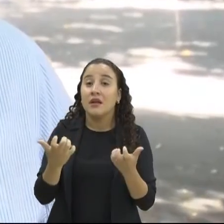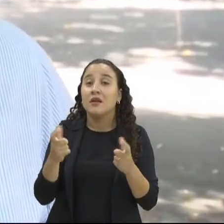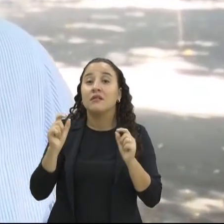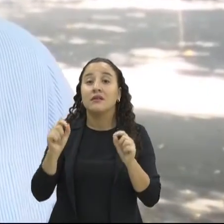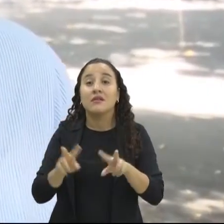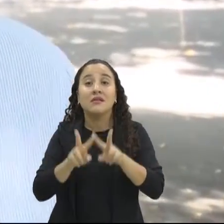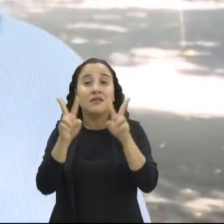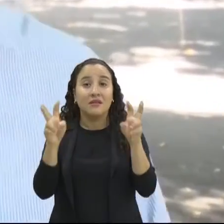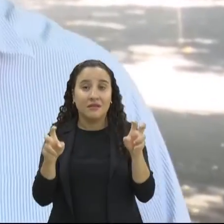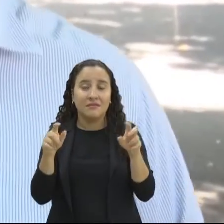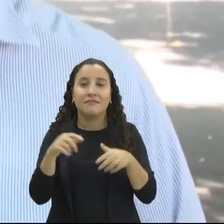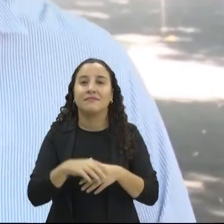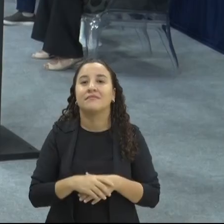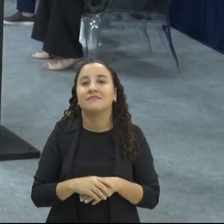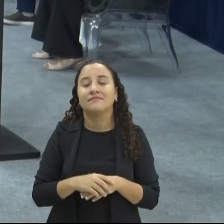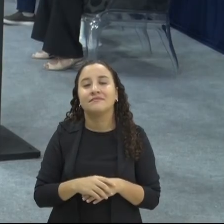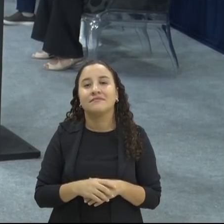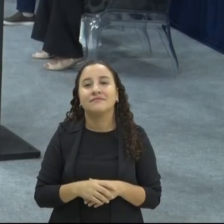candidatos com relação a isso.